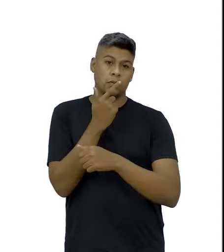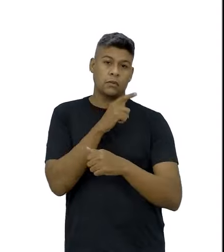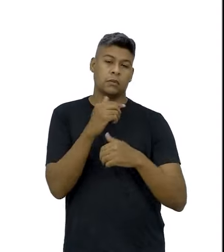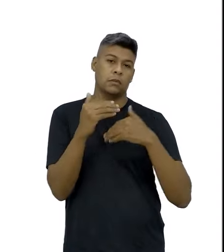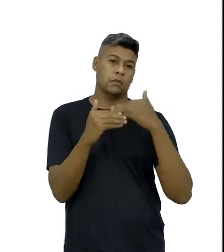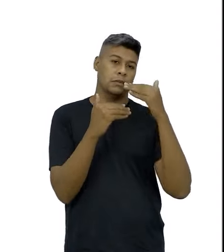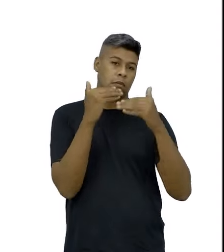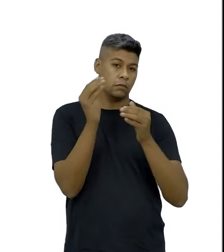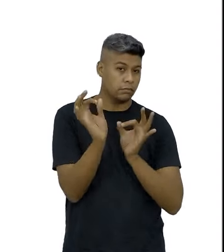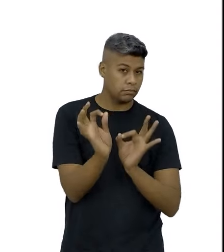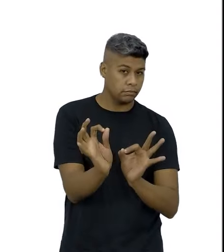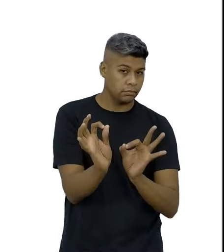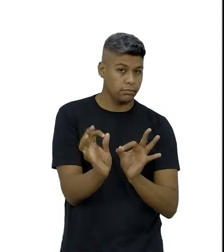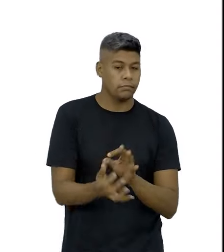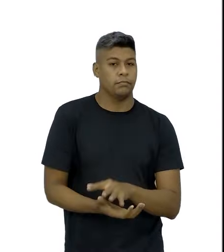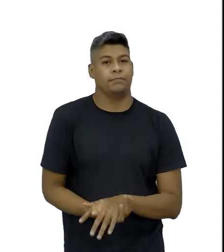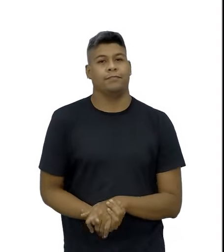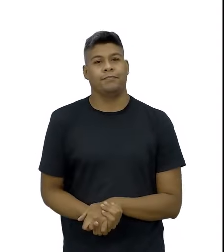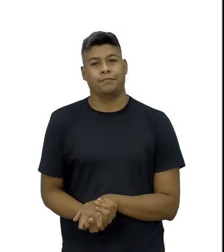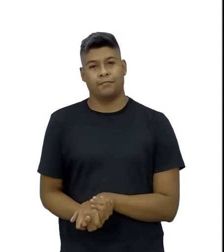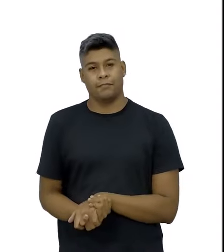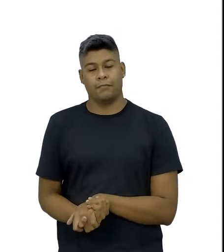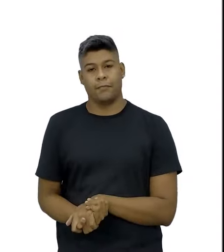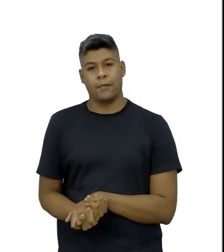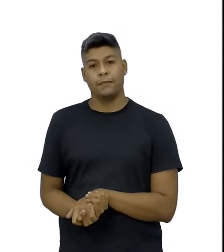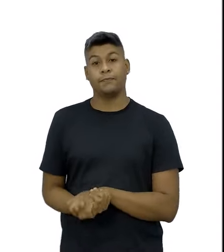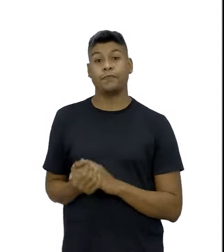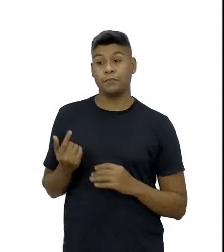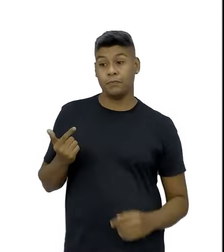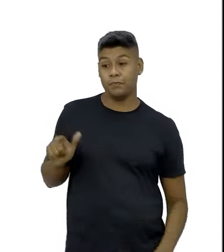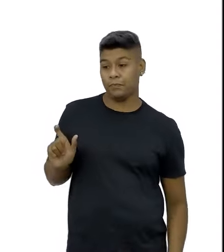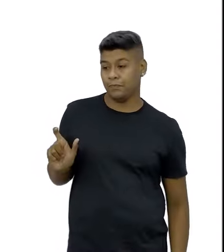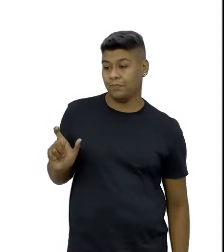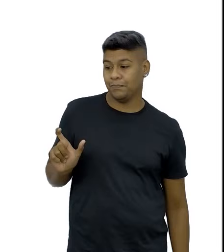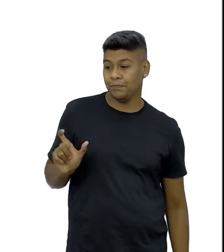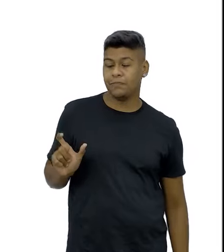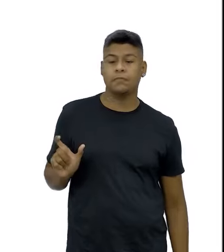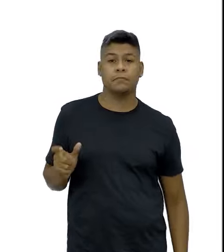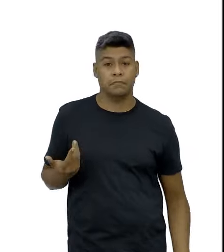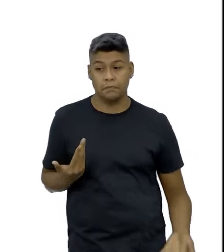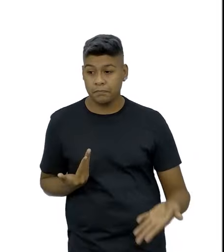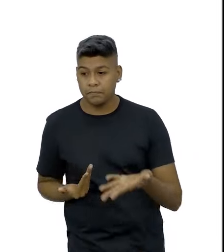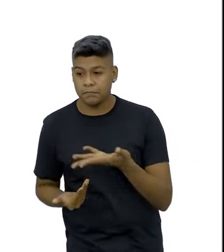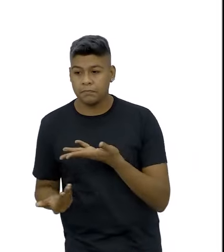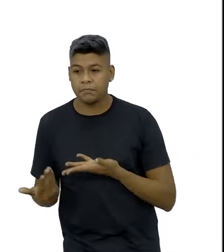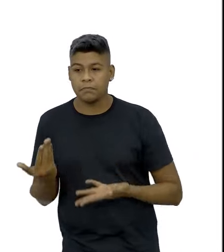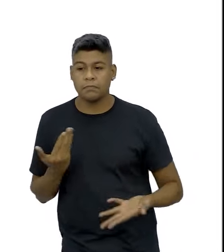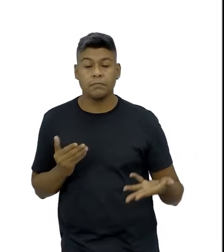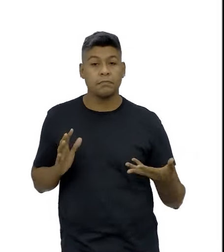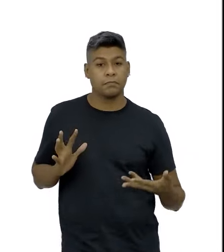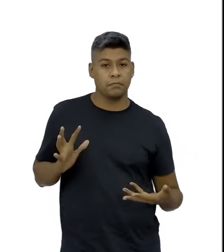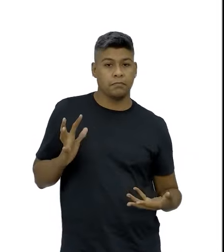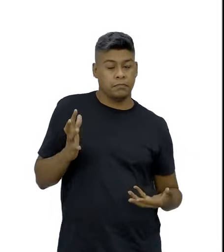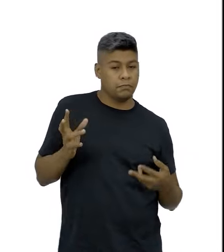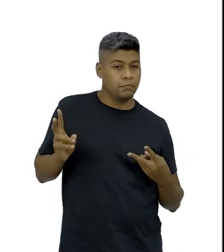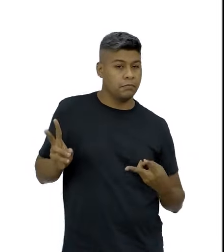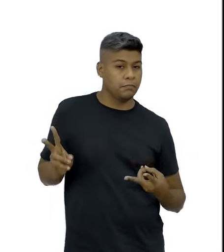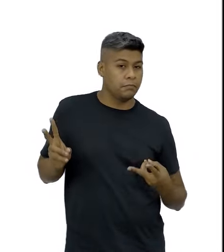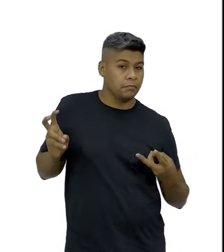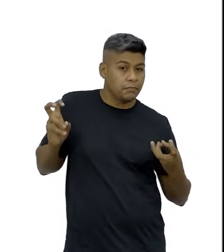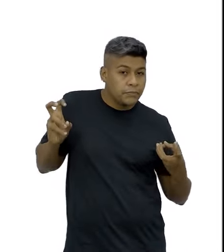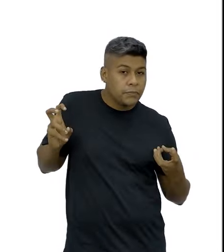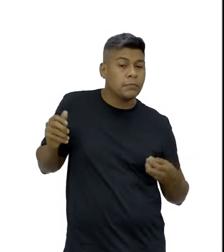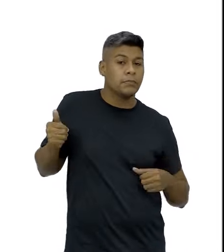desenvolvam, certo? Em outros termos, nossa mediação em situações de observação